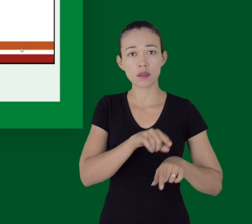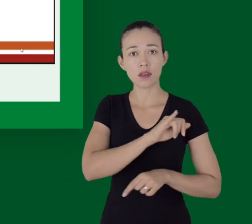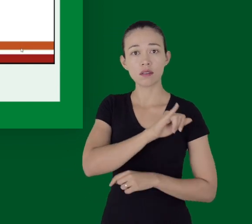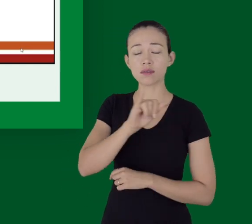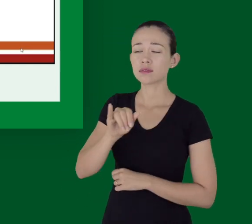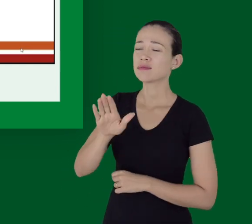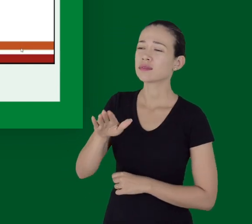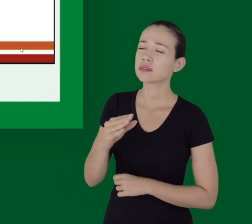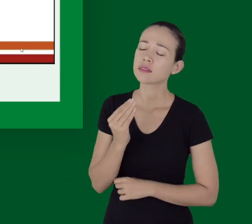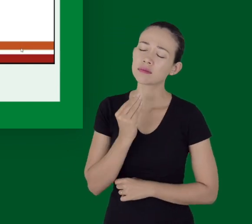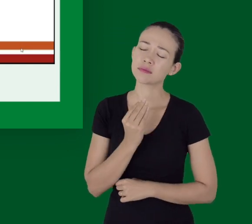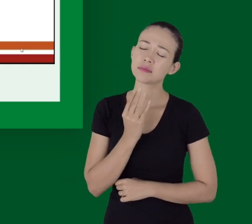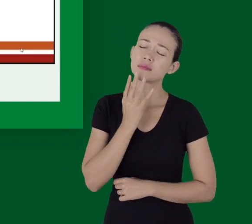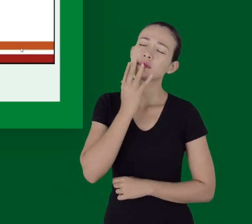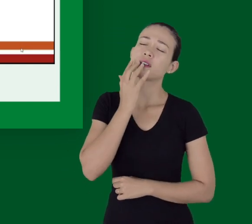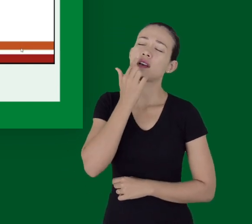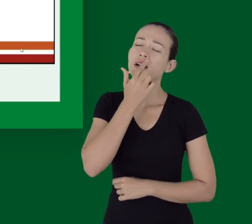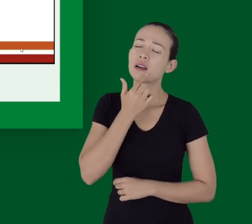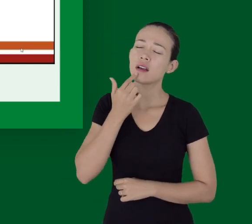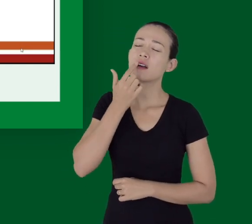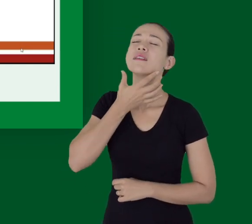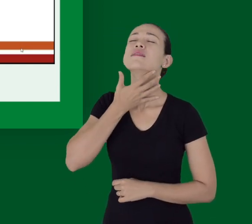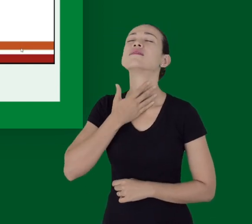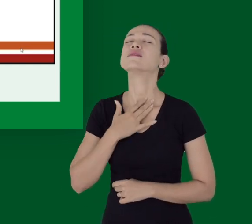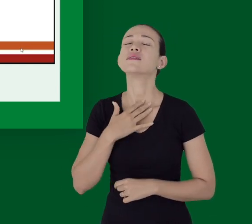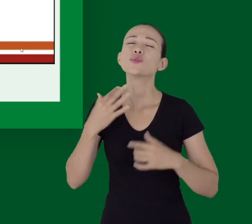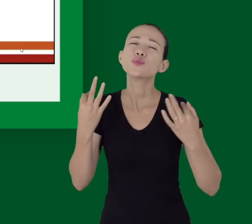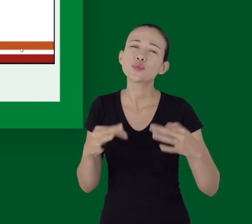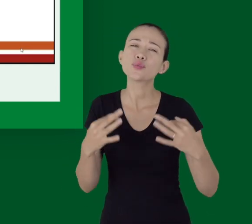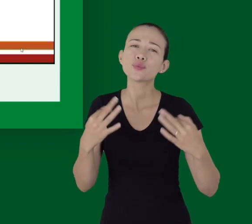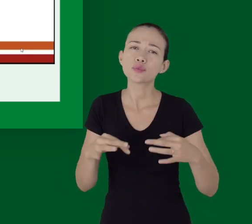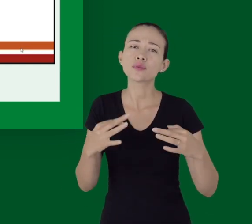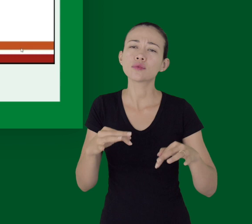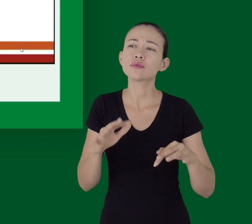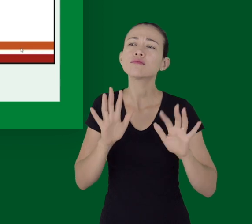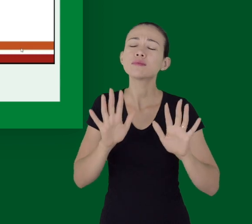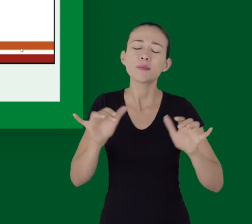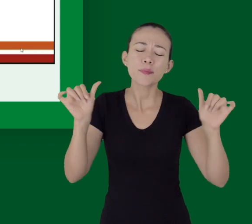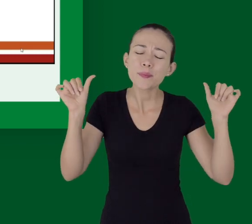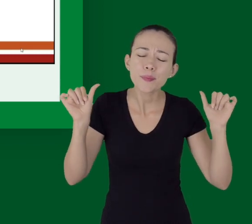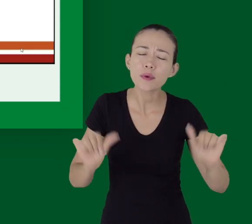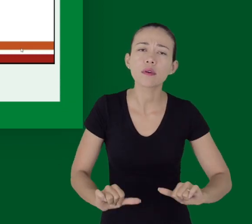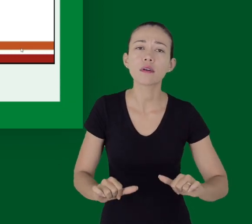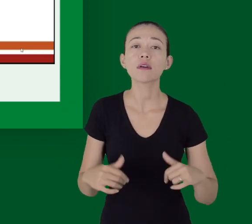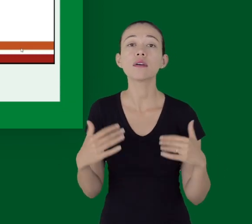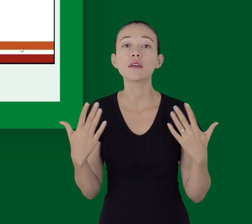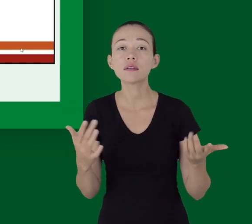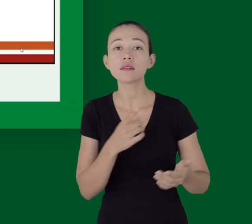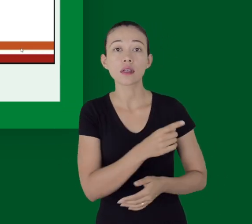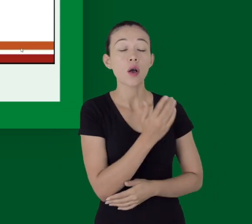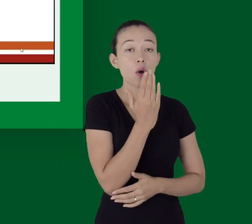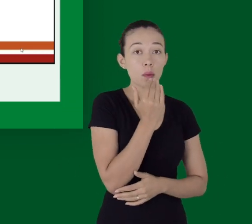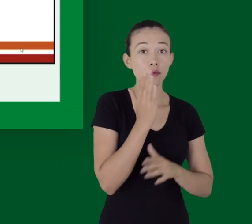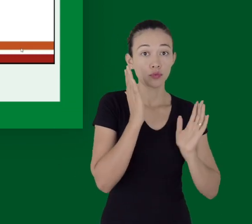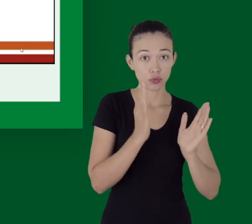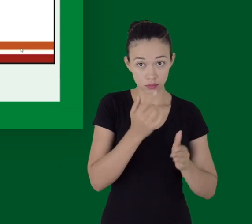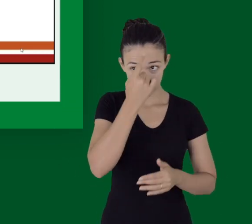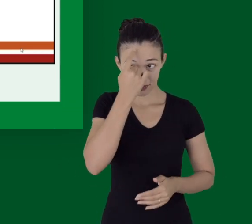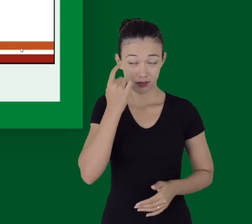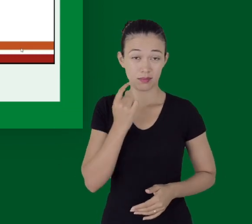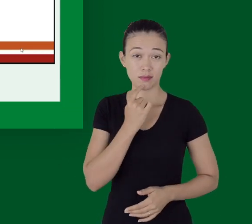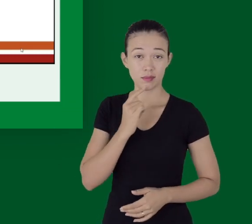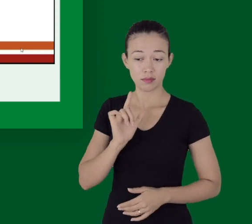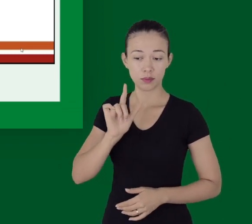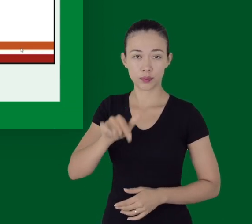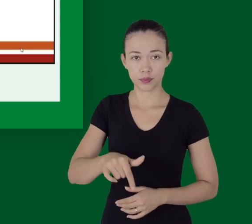a cerca de 30 minutos depois de comer, e no momento do início da dor, o paciente estava em repouso. O acompanhante